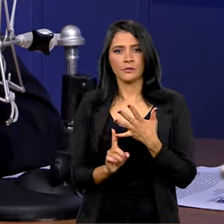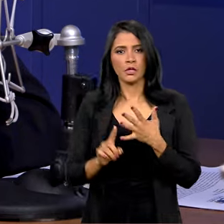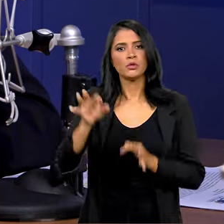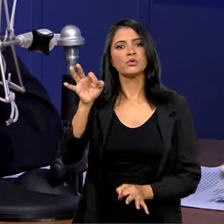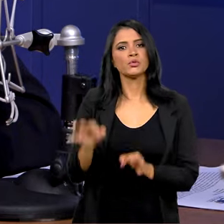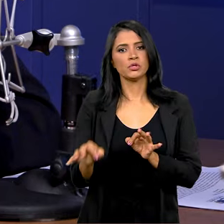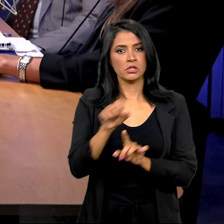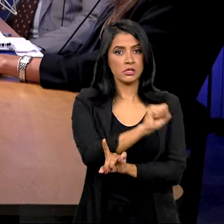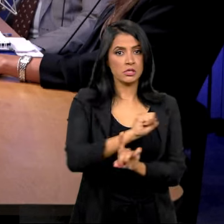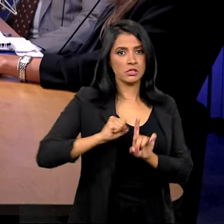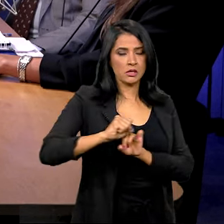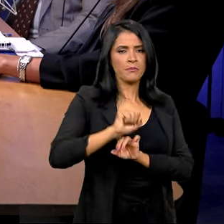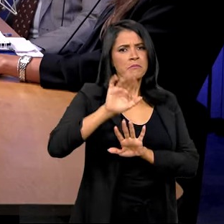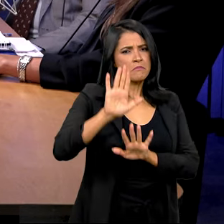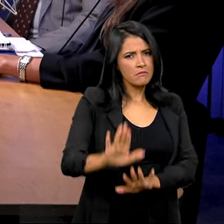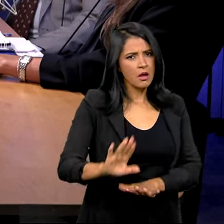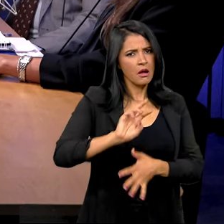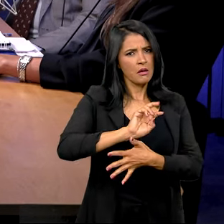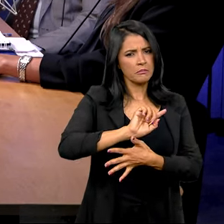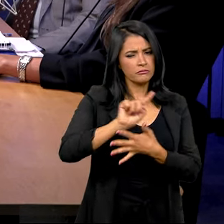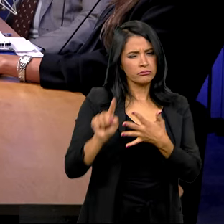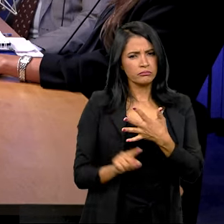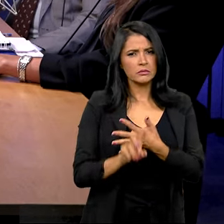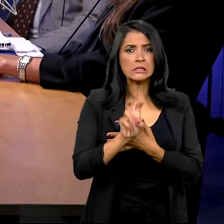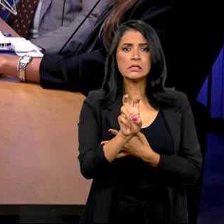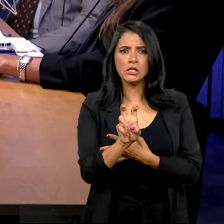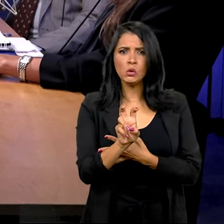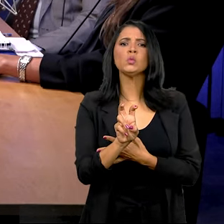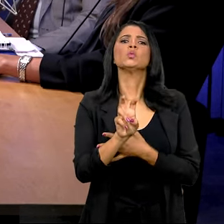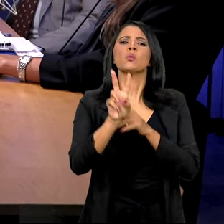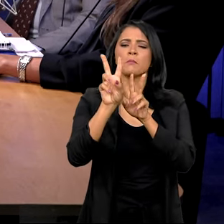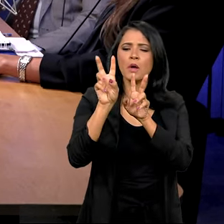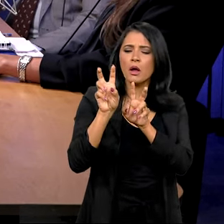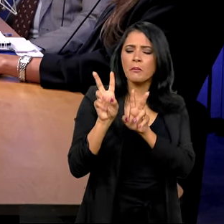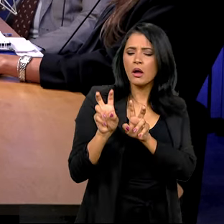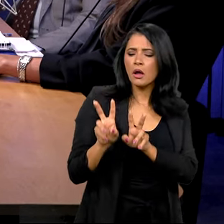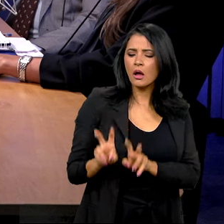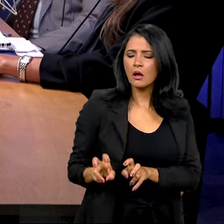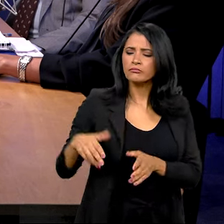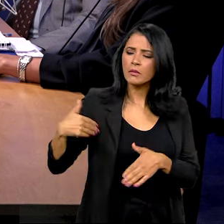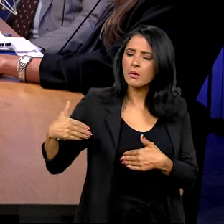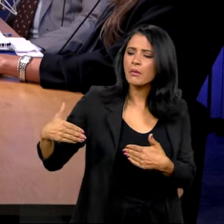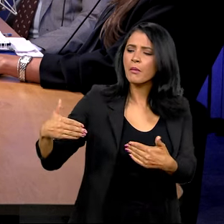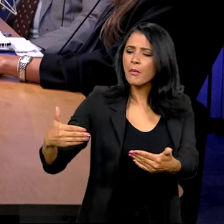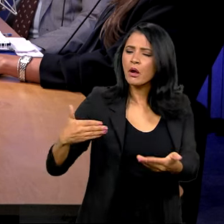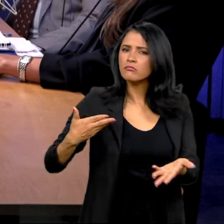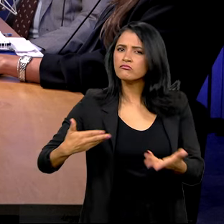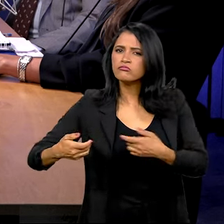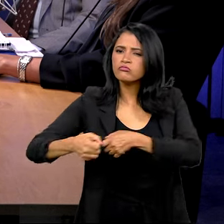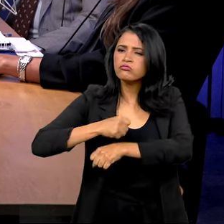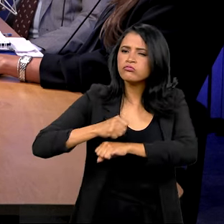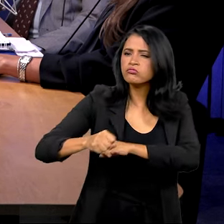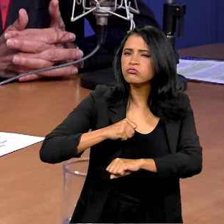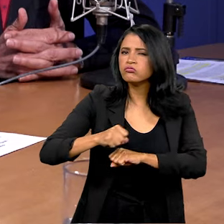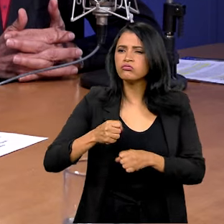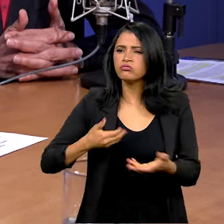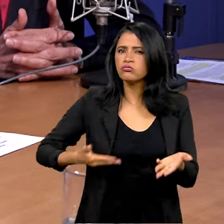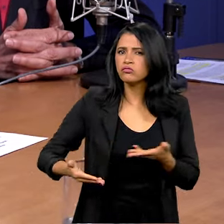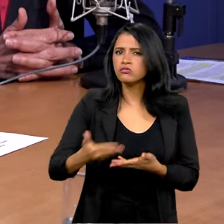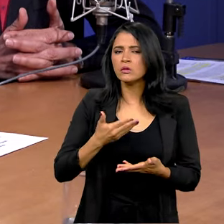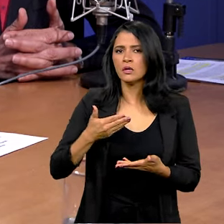e justiça social mas nesses cinco temas ao longo das discussões eh